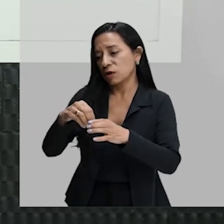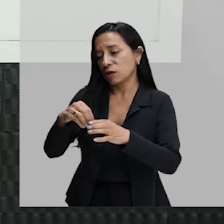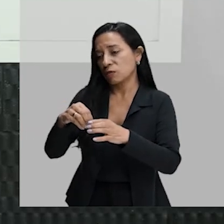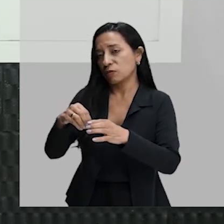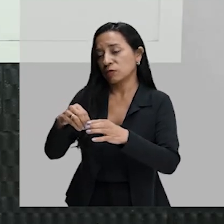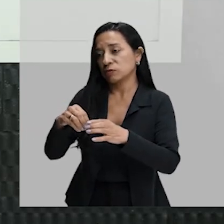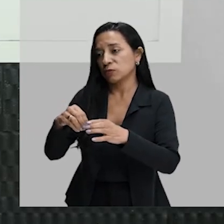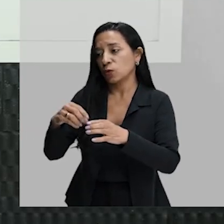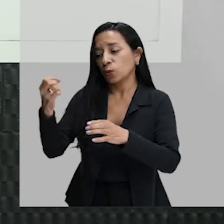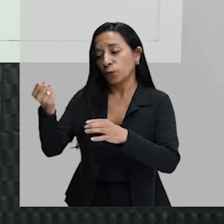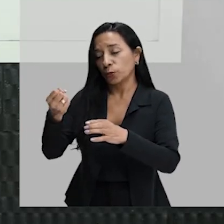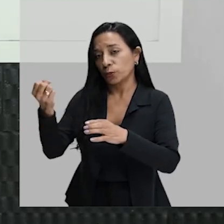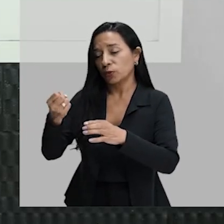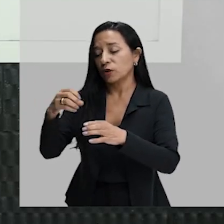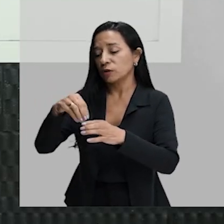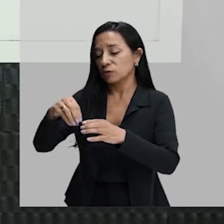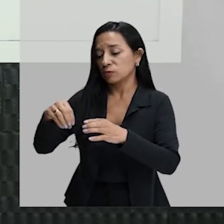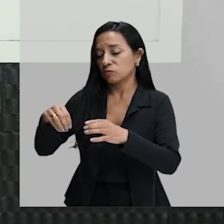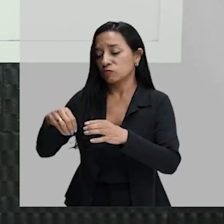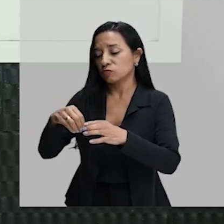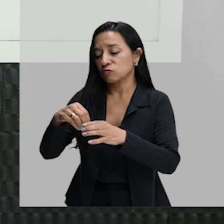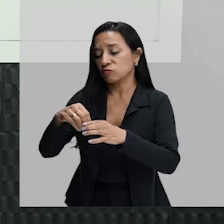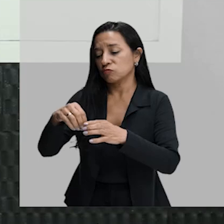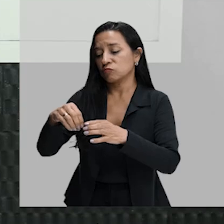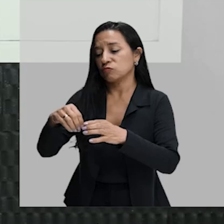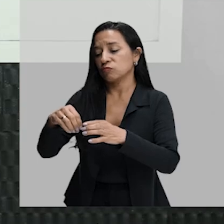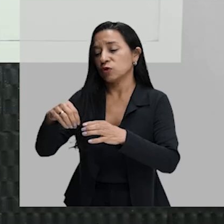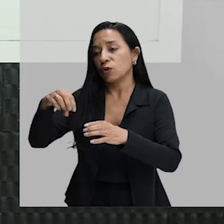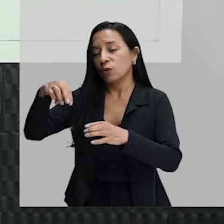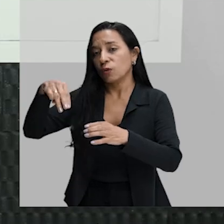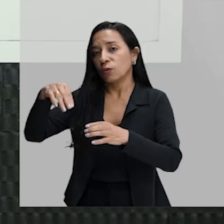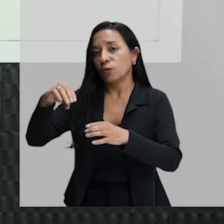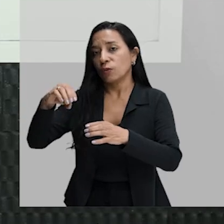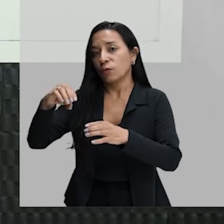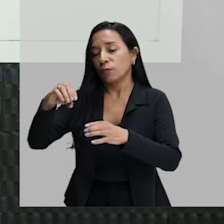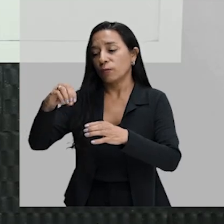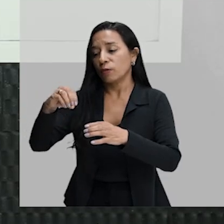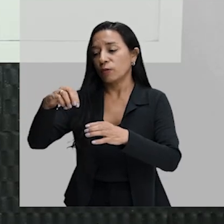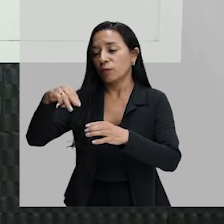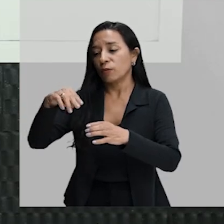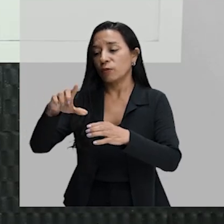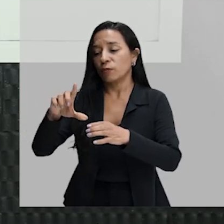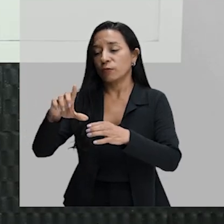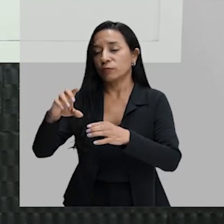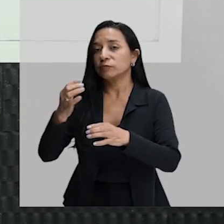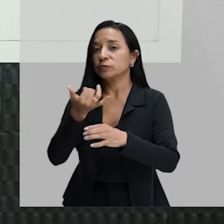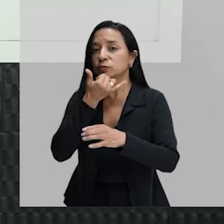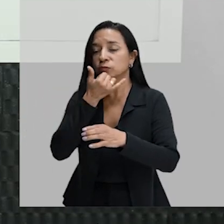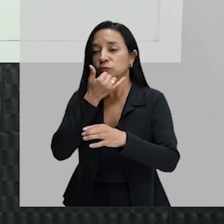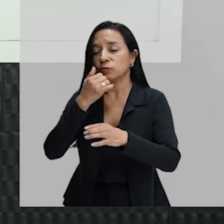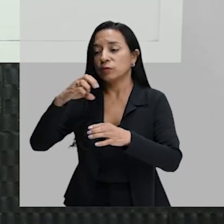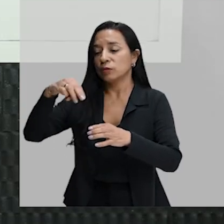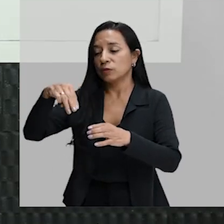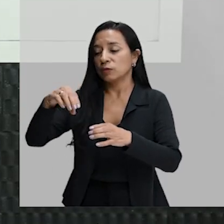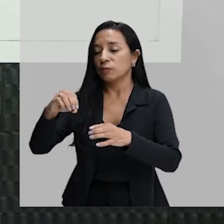né? Essas moléculas estão ainda um pouco ligadas, né? Está no estado